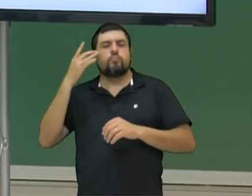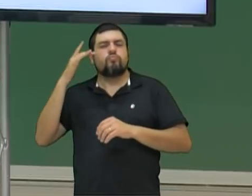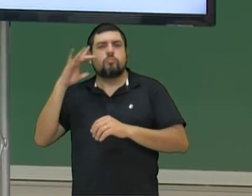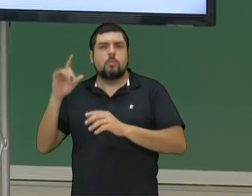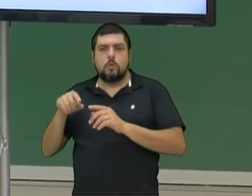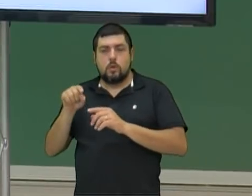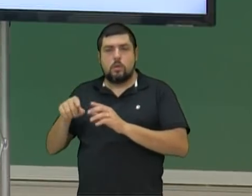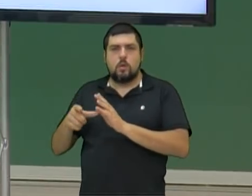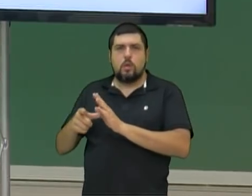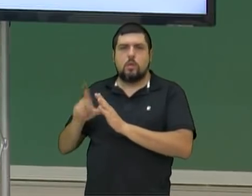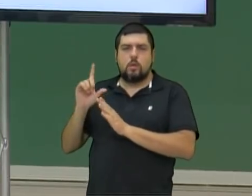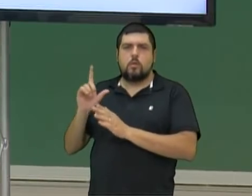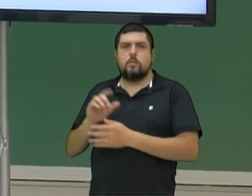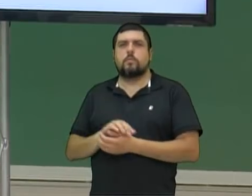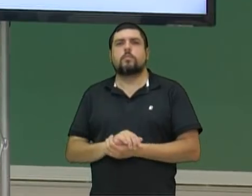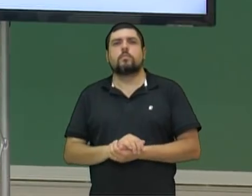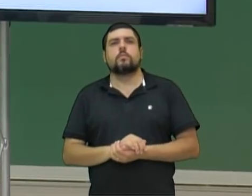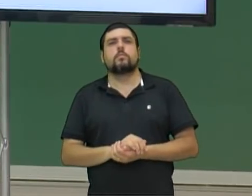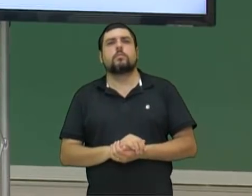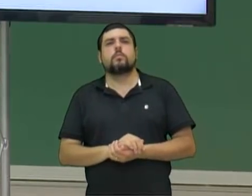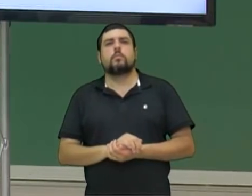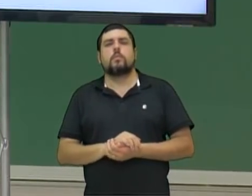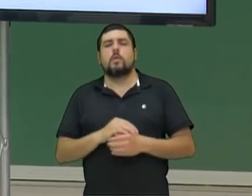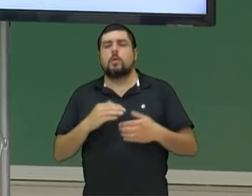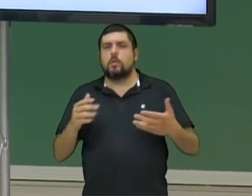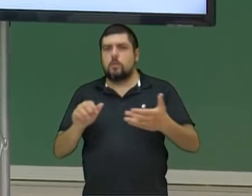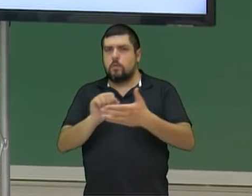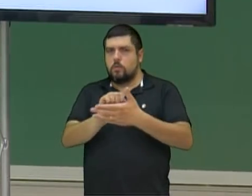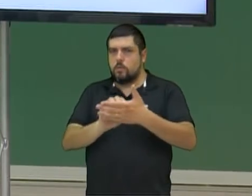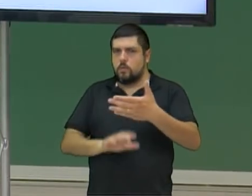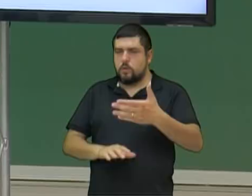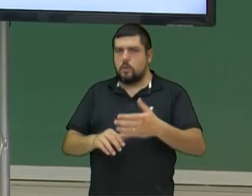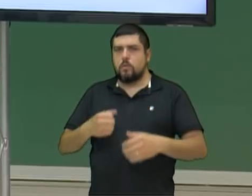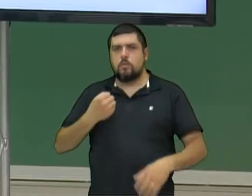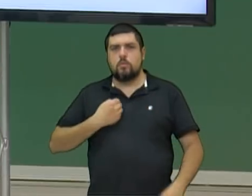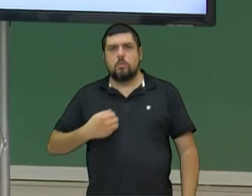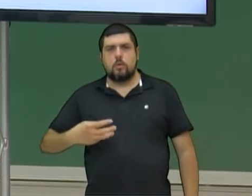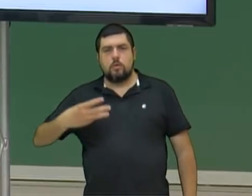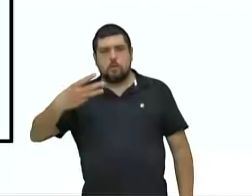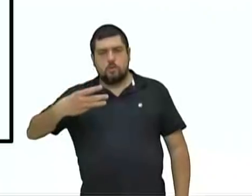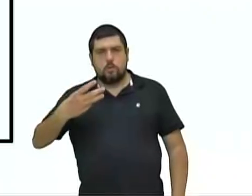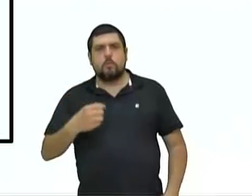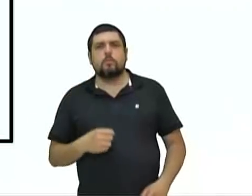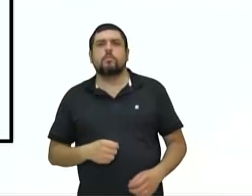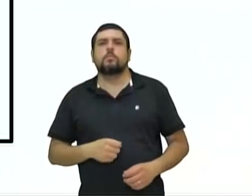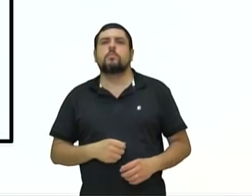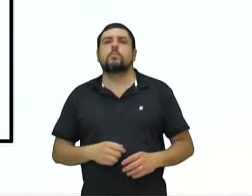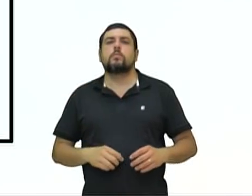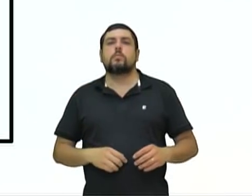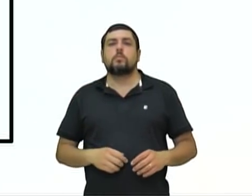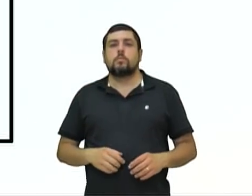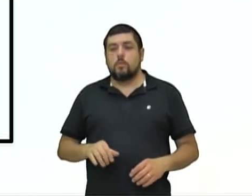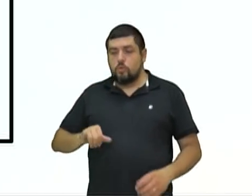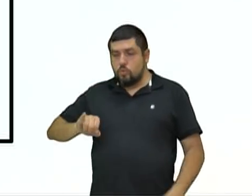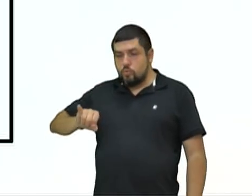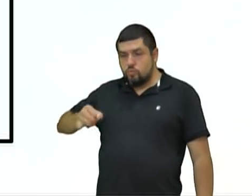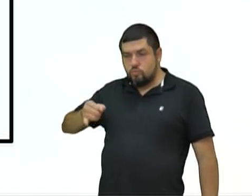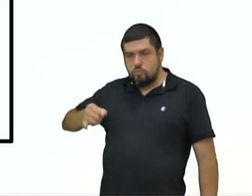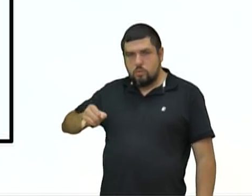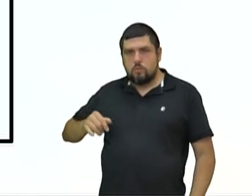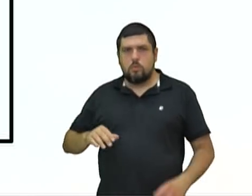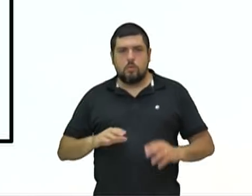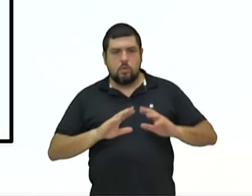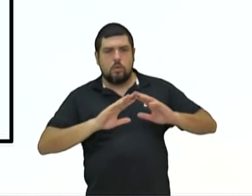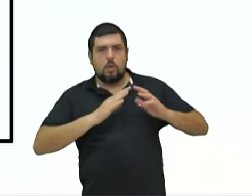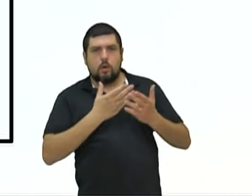bom? Então, continuando para a nossa atividade 3, no colégio que João estuda, há aula em 3